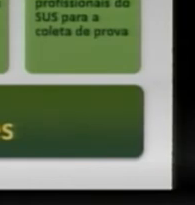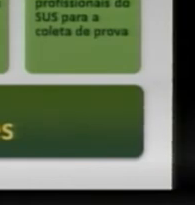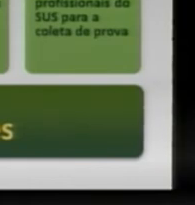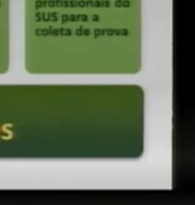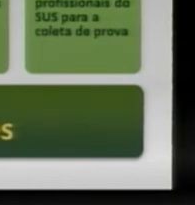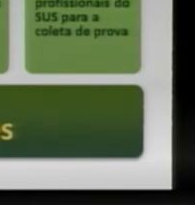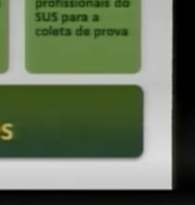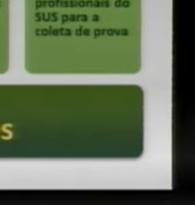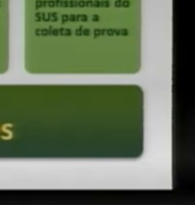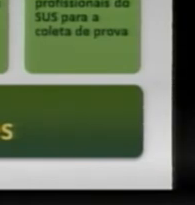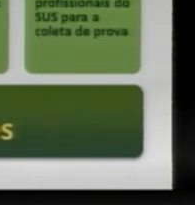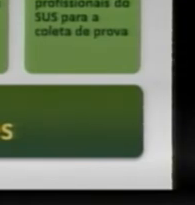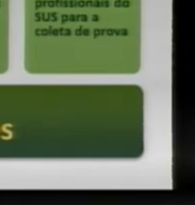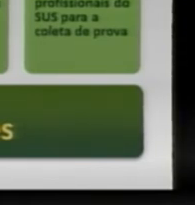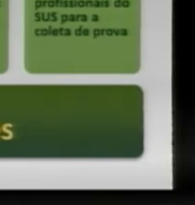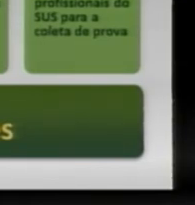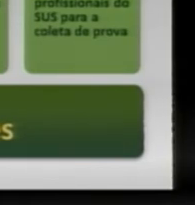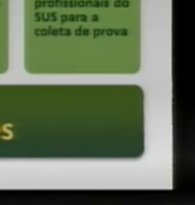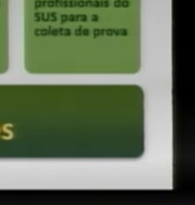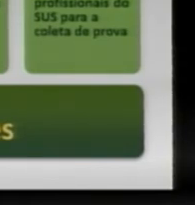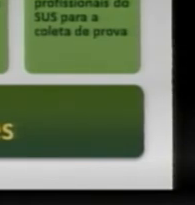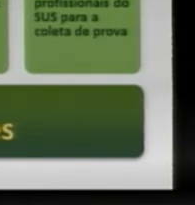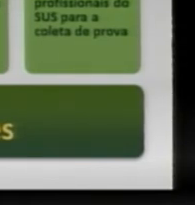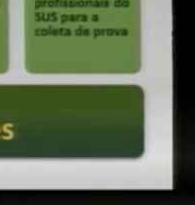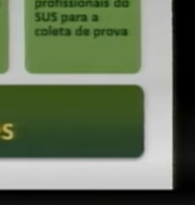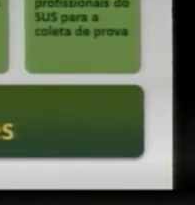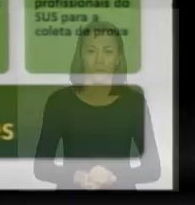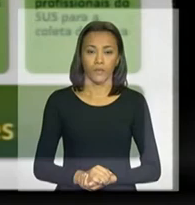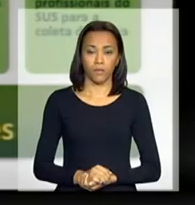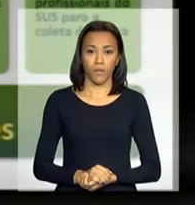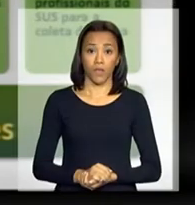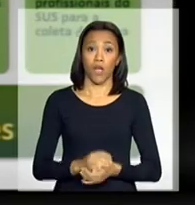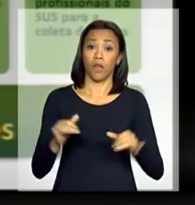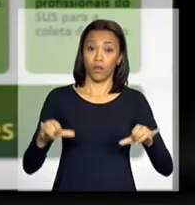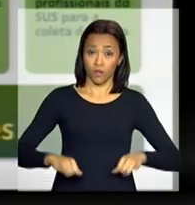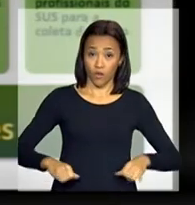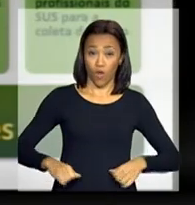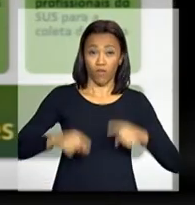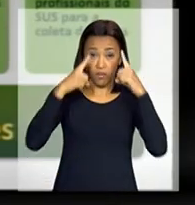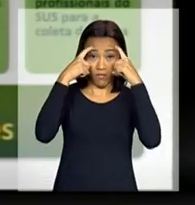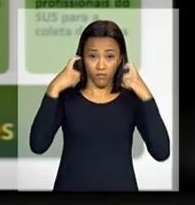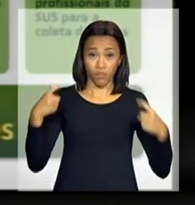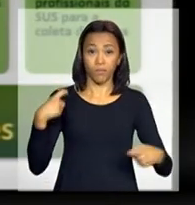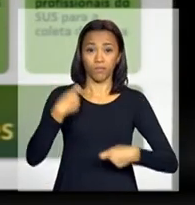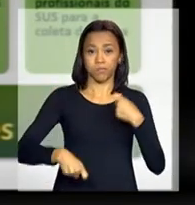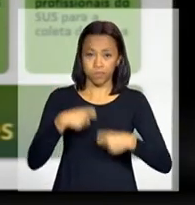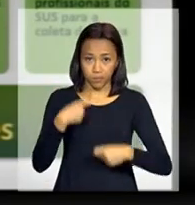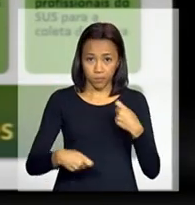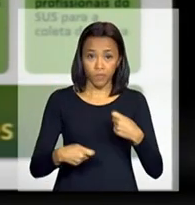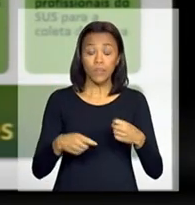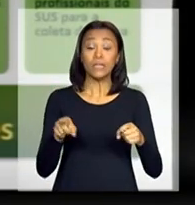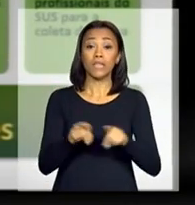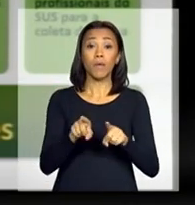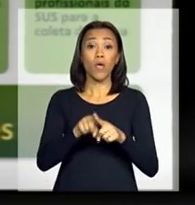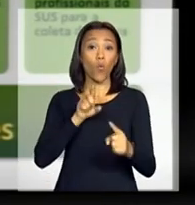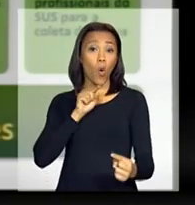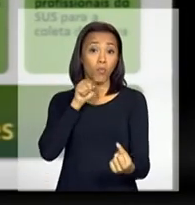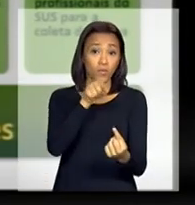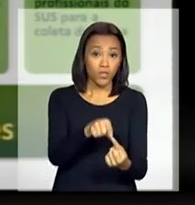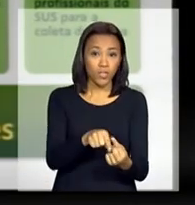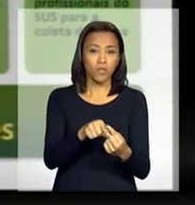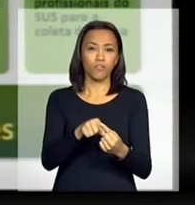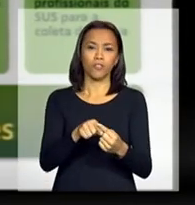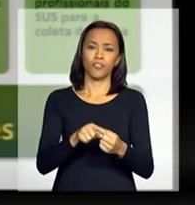de violência sexual e com propósito de qualificar e humanizar o